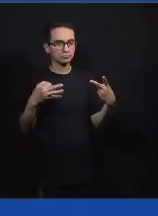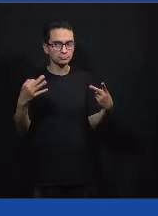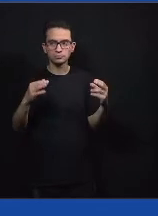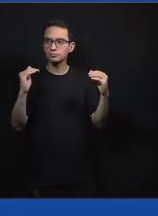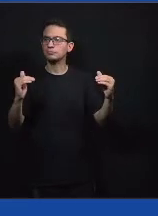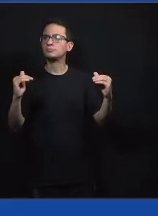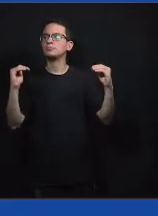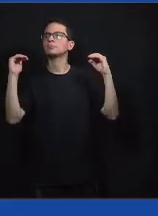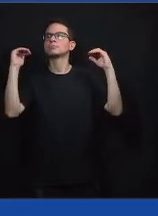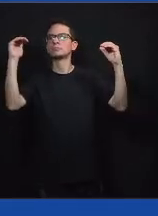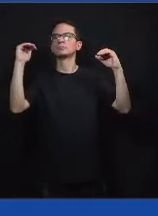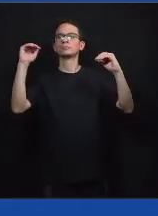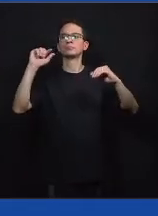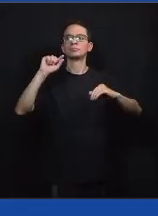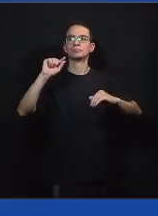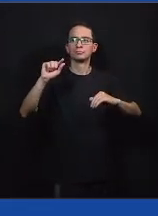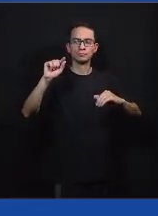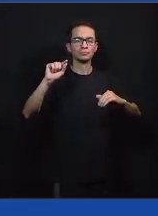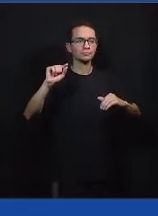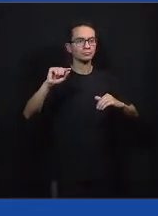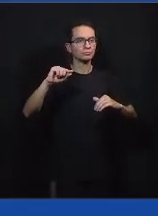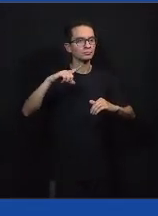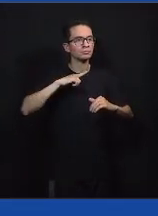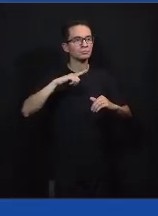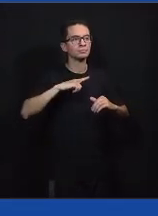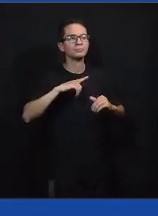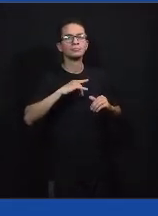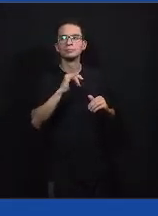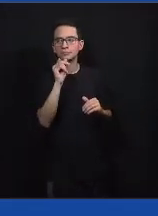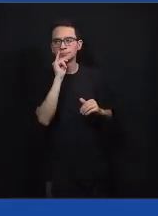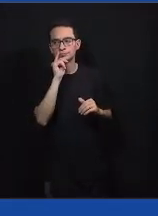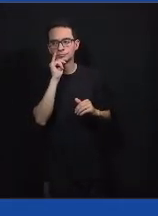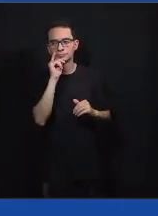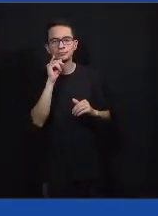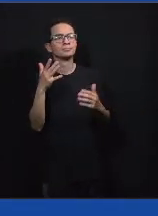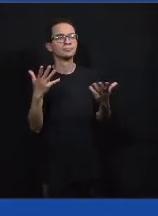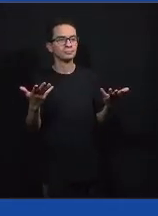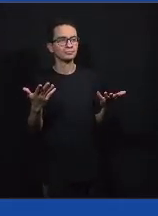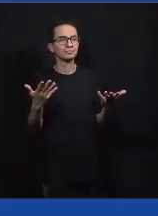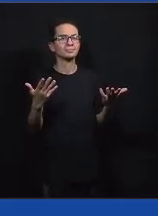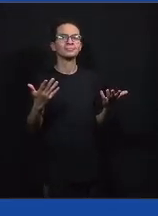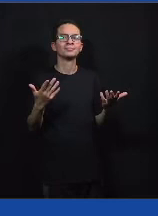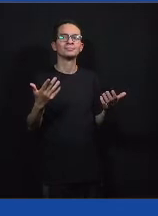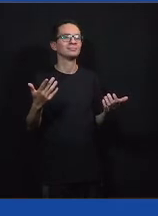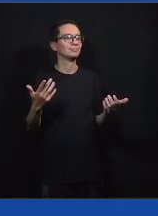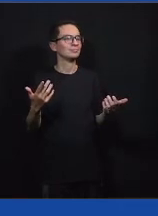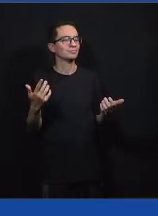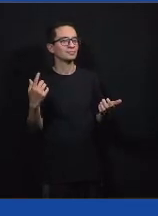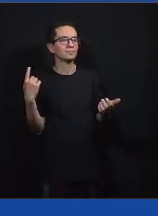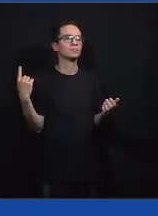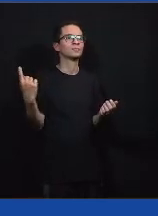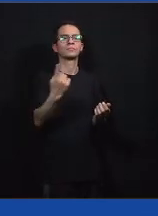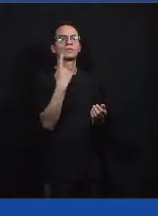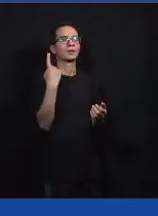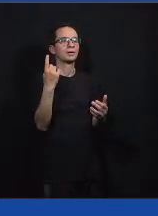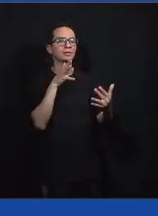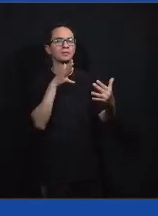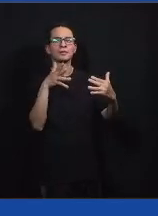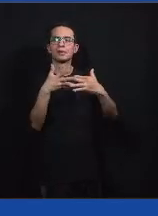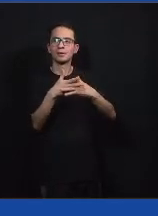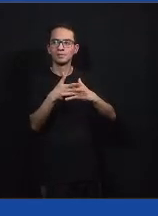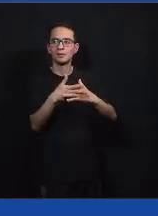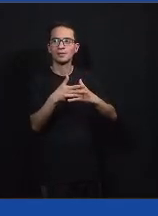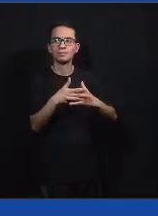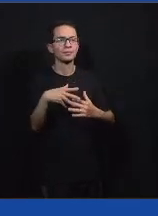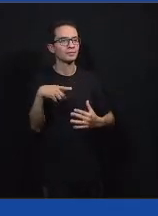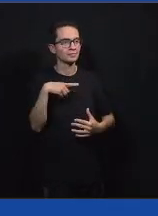foi sobre as estratégias do programa agente de cidadania eu acho que teve muito agente de cidadania responder